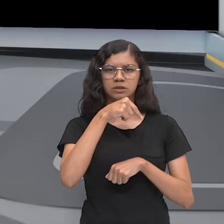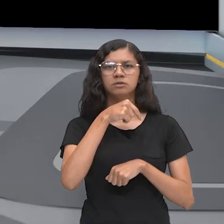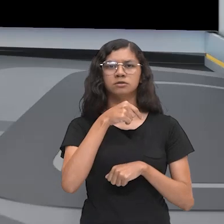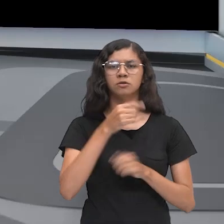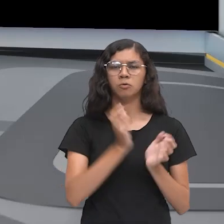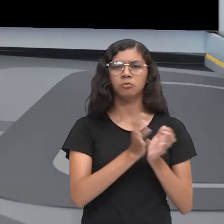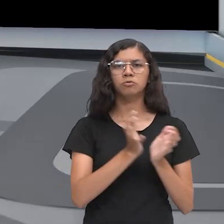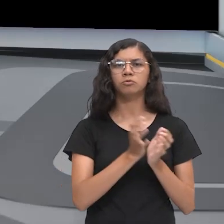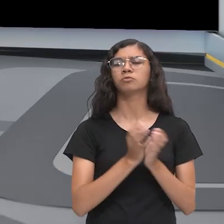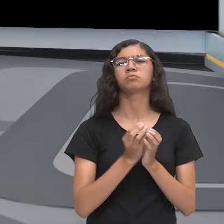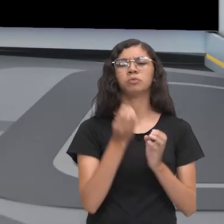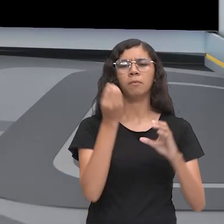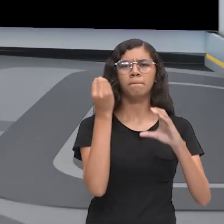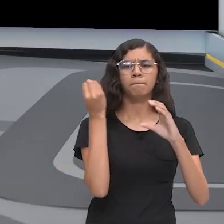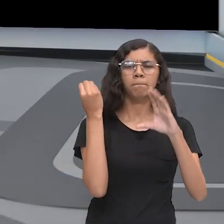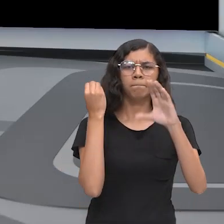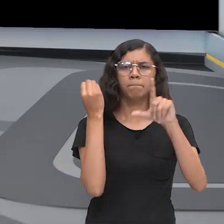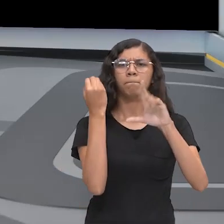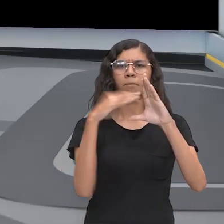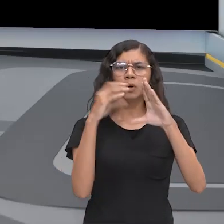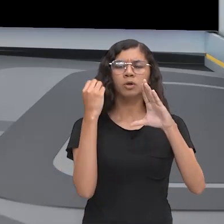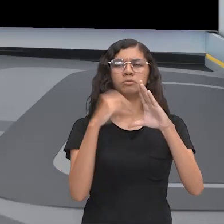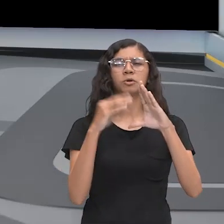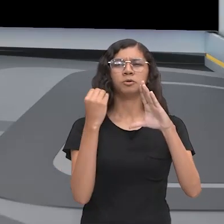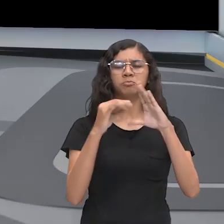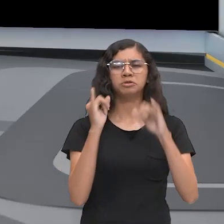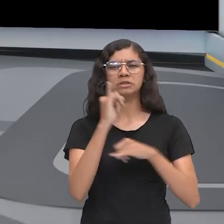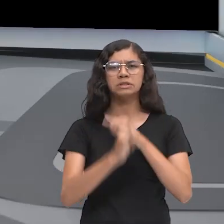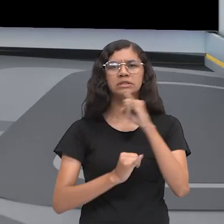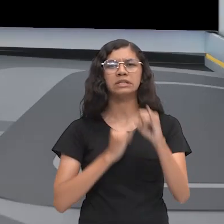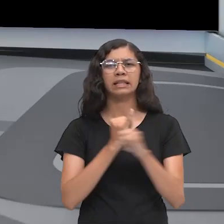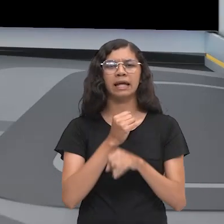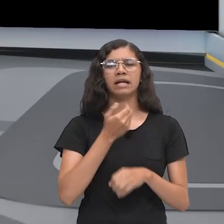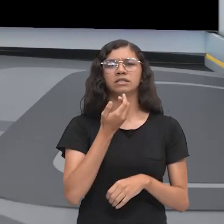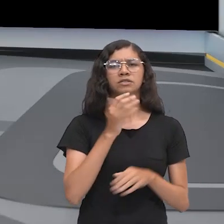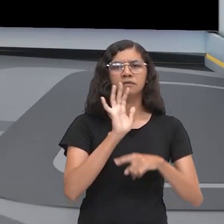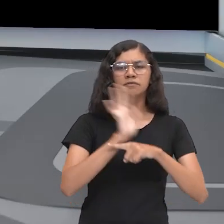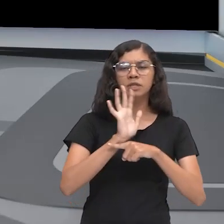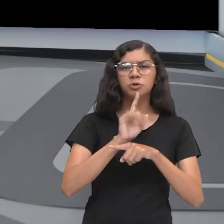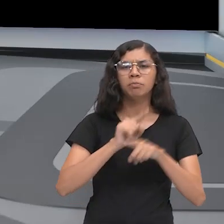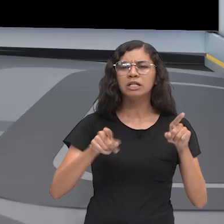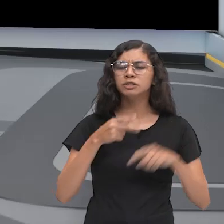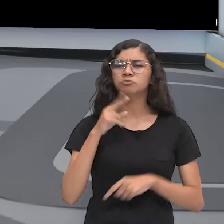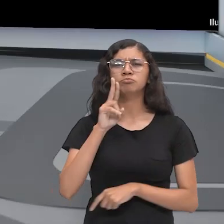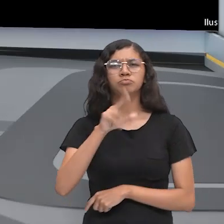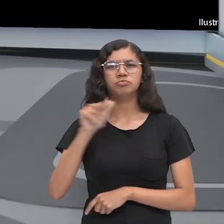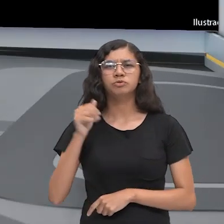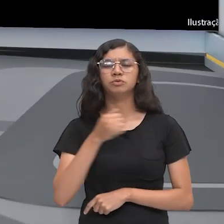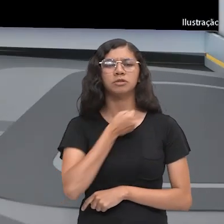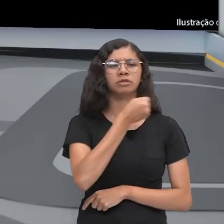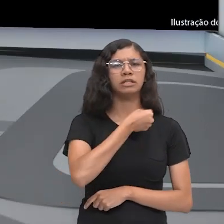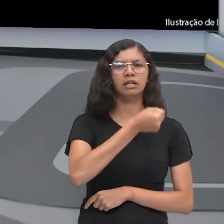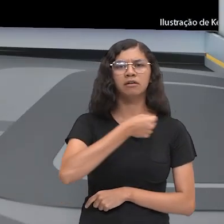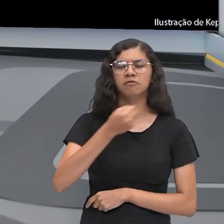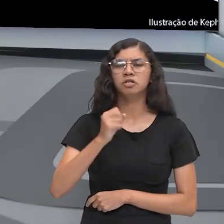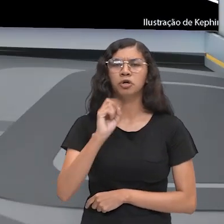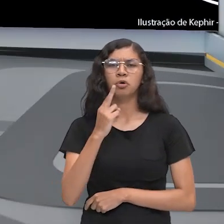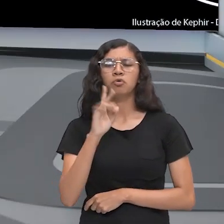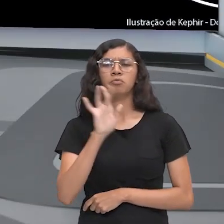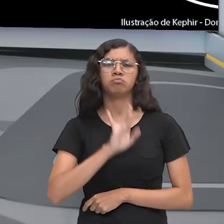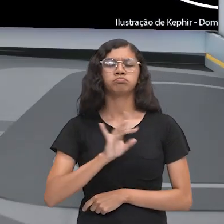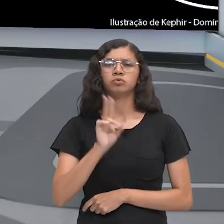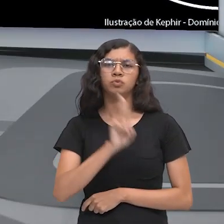na internet, mas eles nunca dão entrevistas e mantêm perfis oficiais em redes